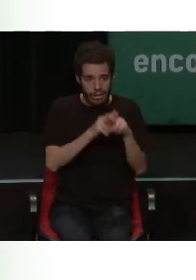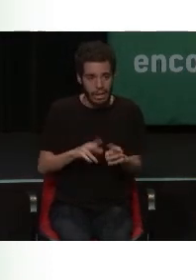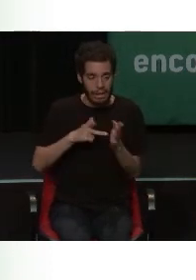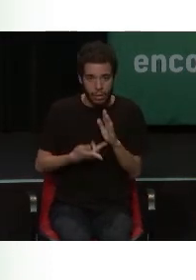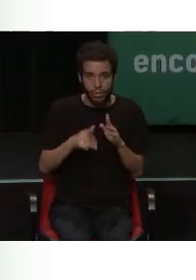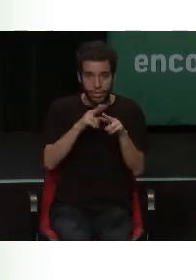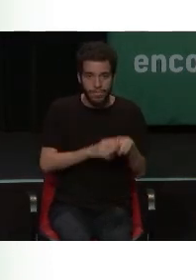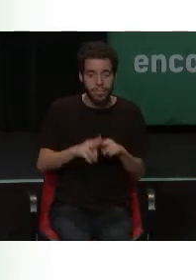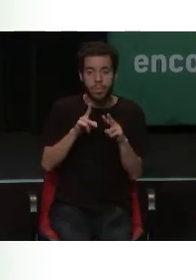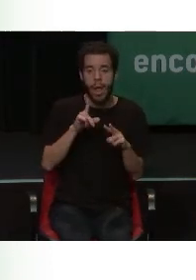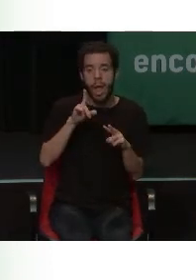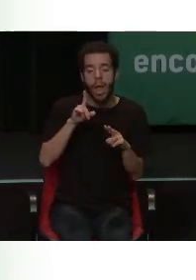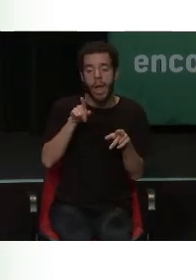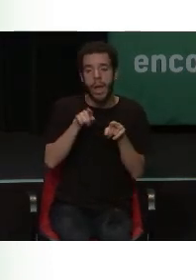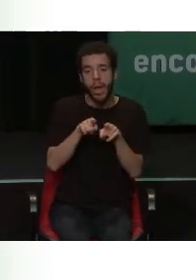prognóstico.